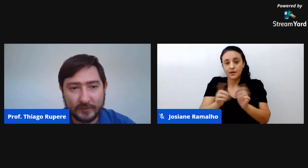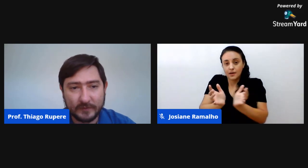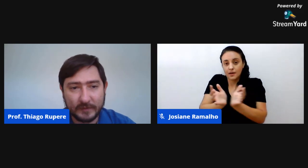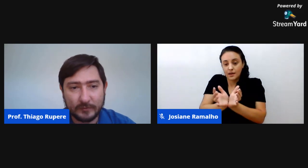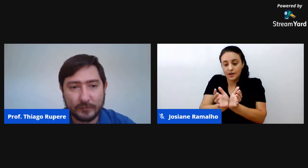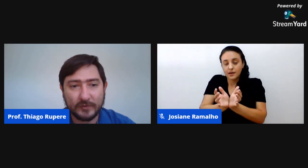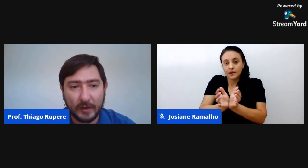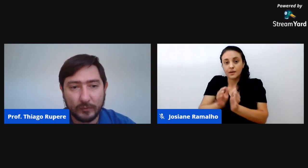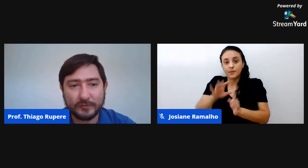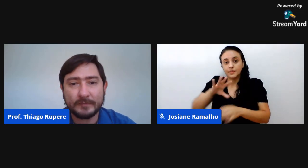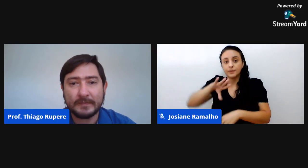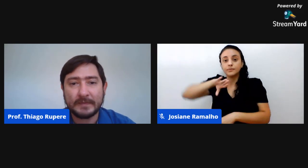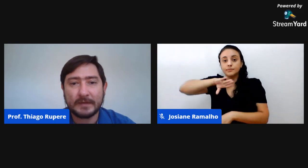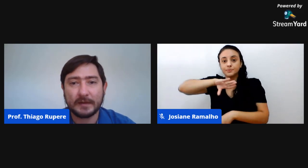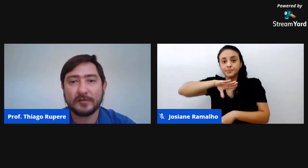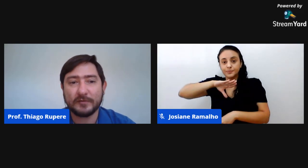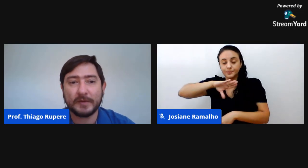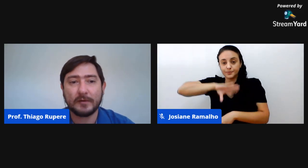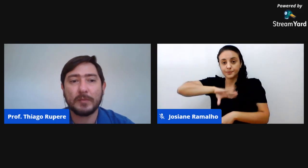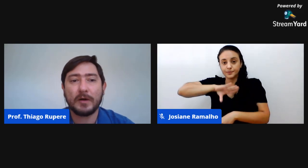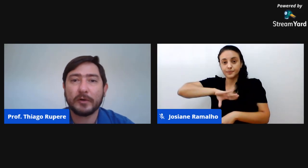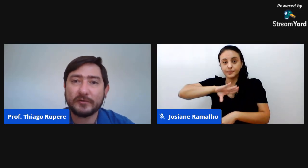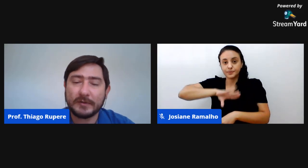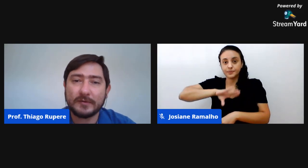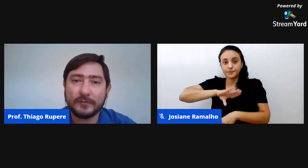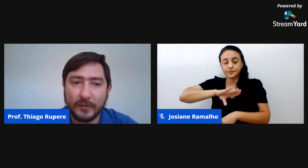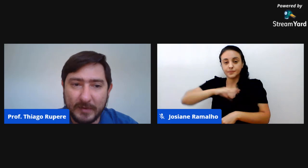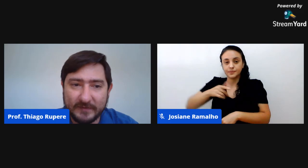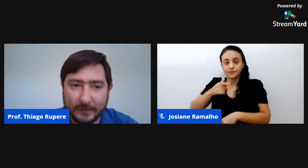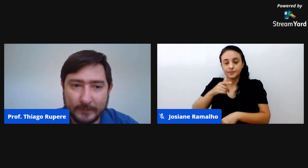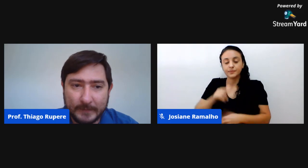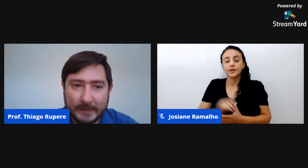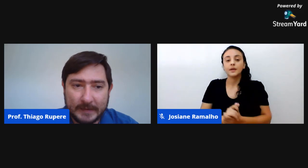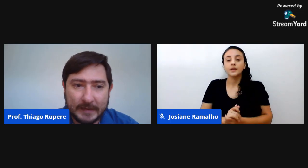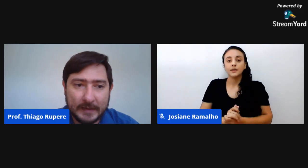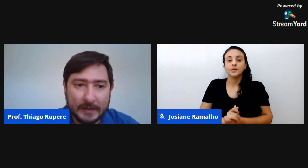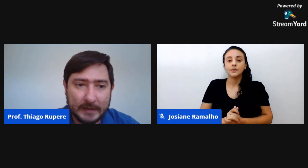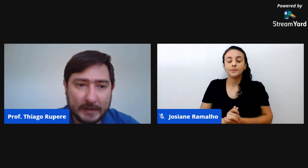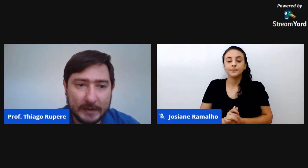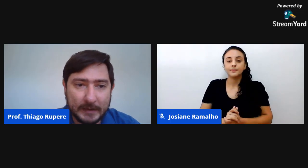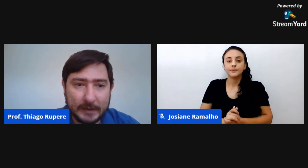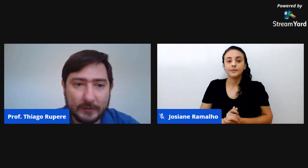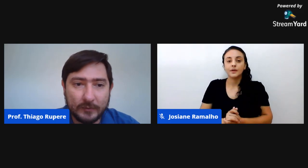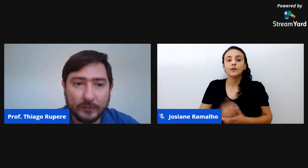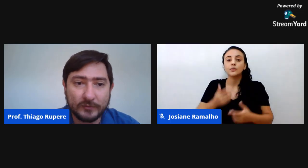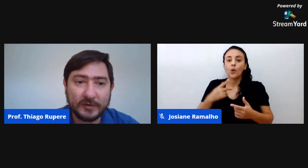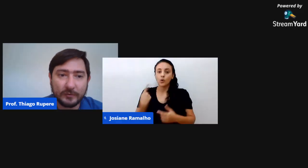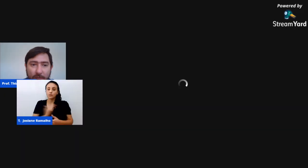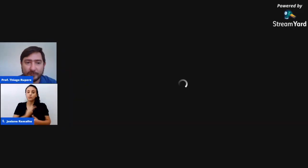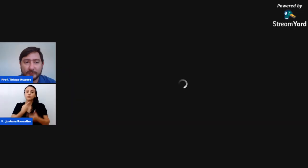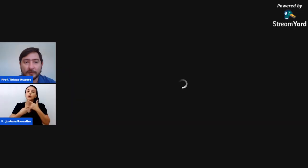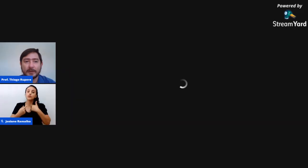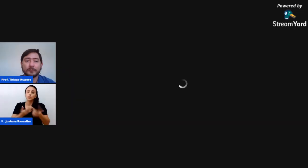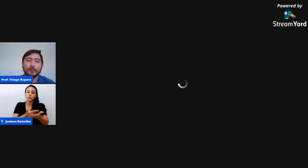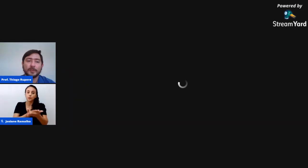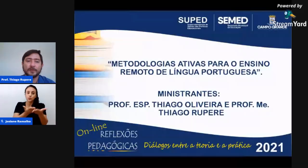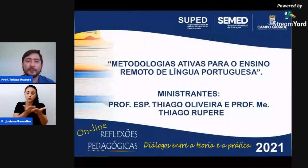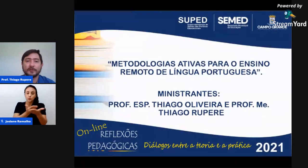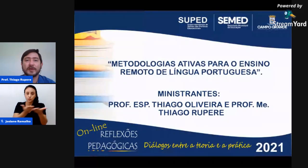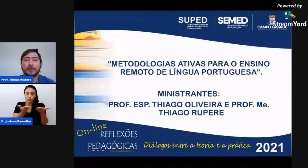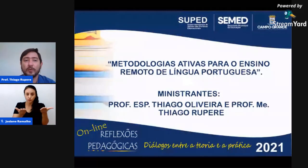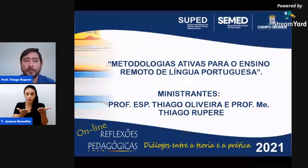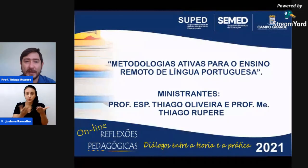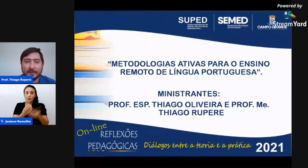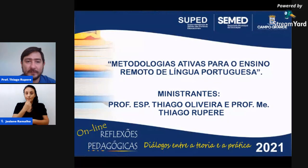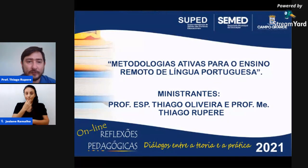que todos estejam com saúde e que a gente tenha uma ótima formação. No dia de hoje, eu sou o